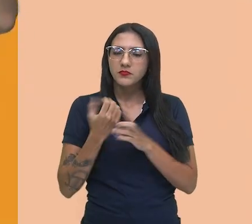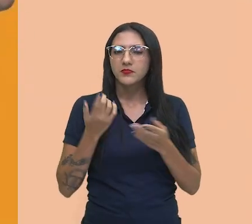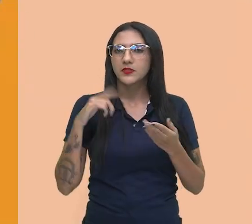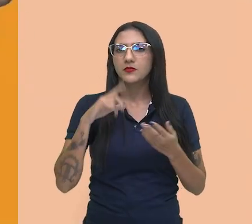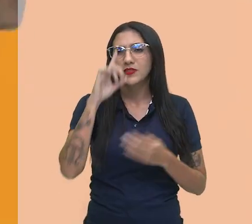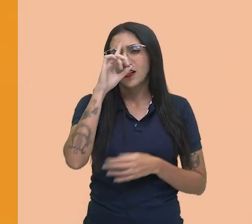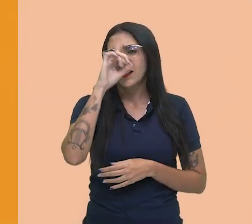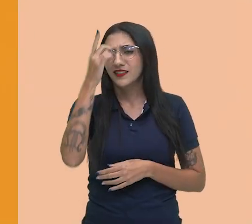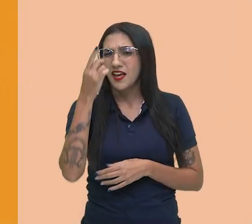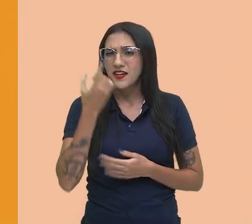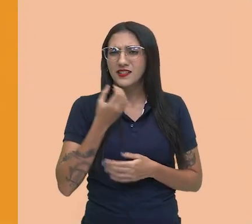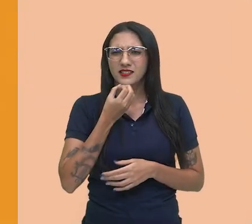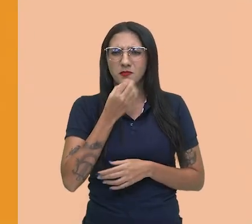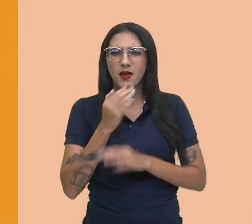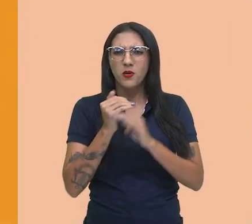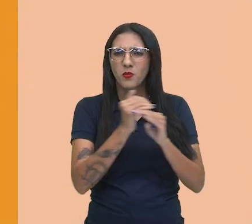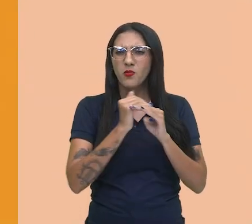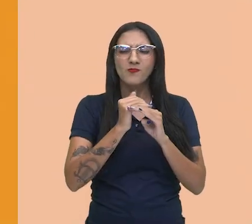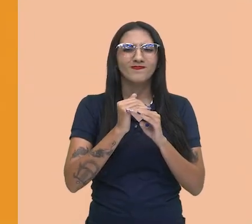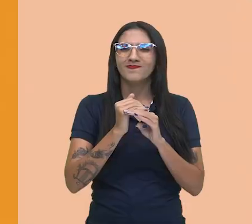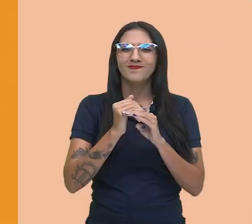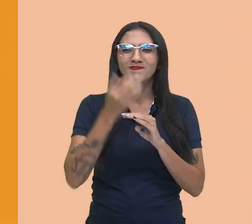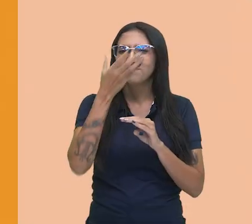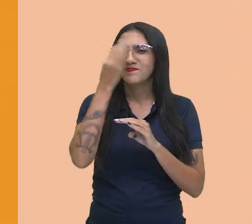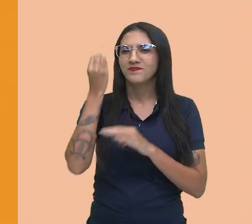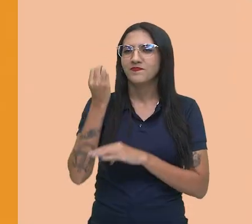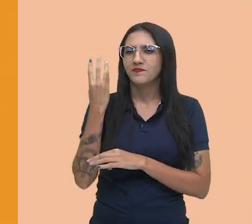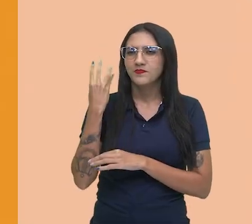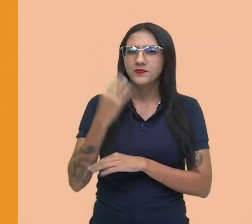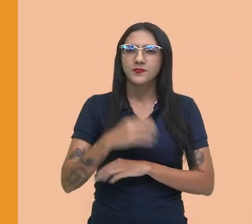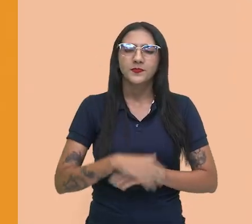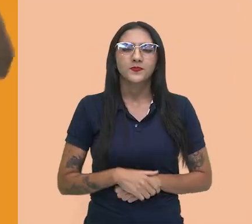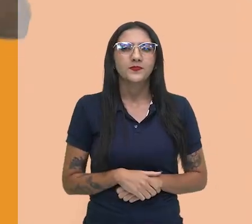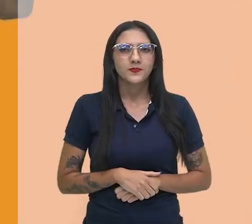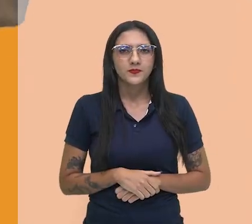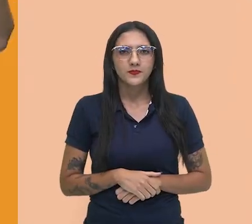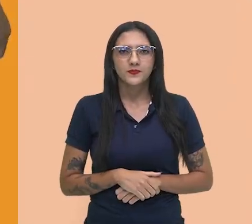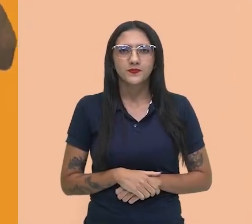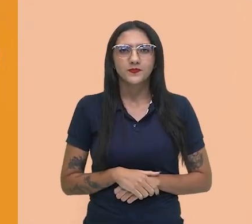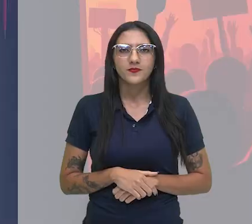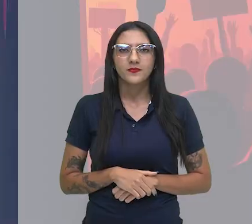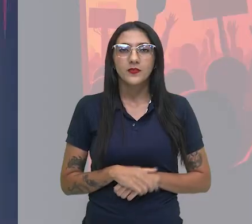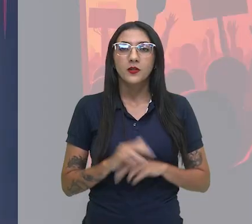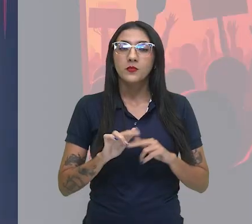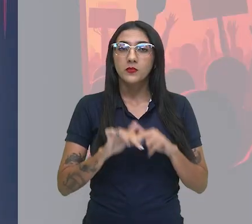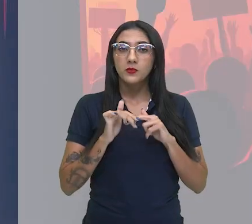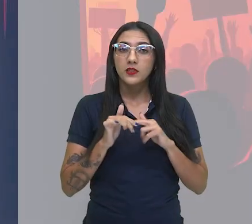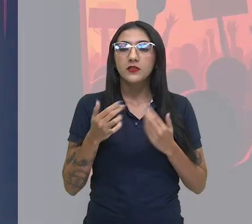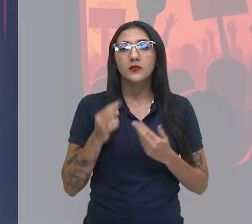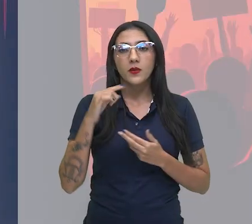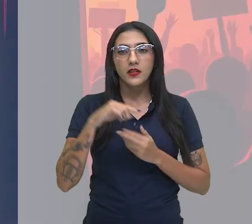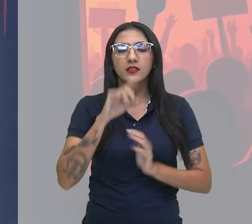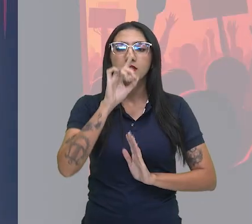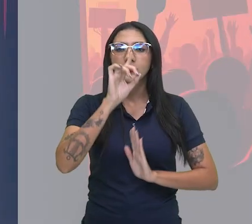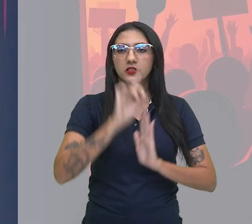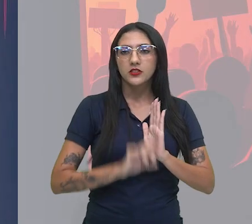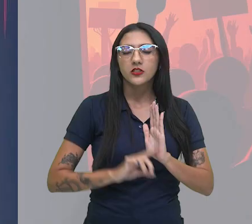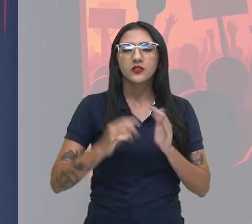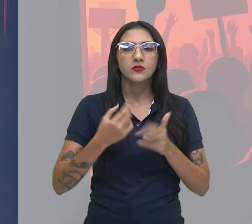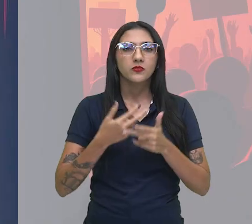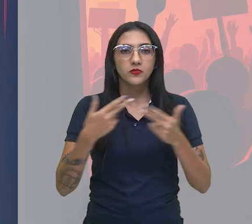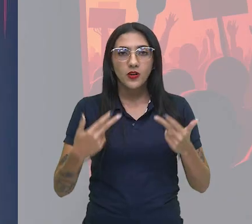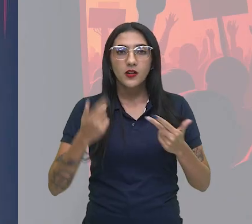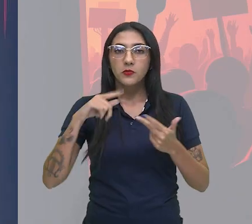ideia de bem comum está indo embora. Portanto, gente, olha só, esses direitos, eles